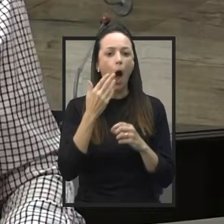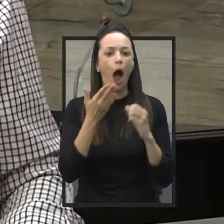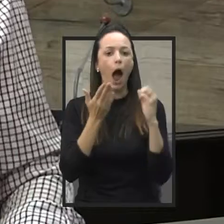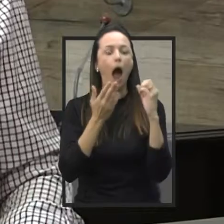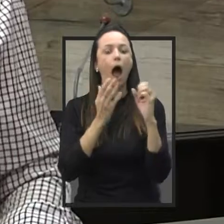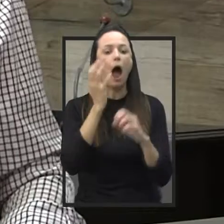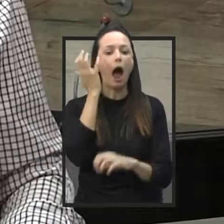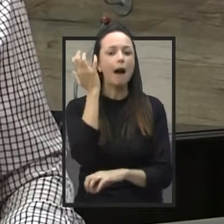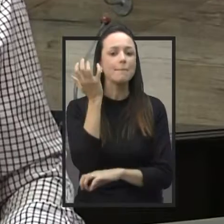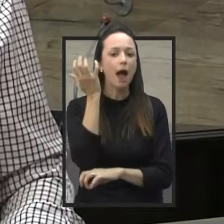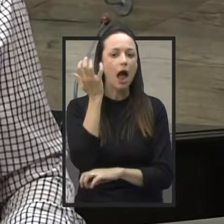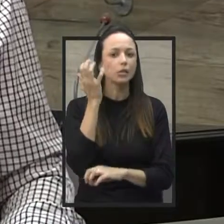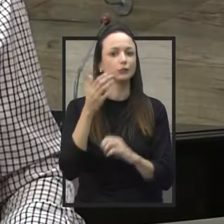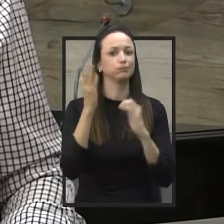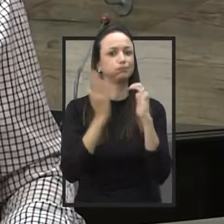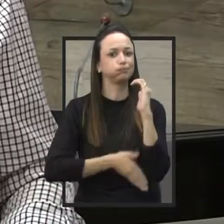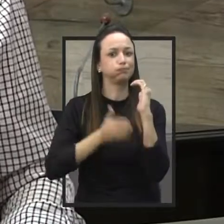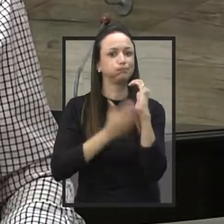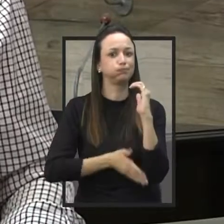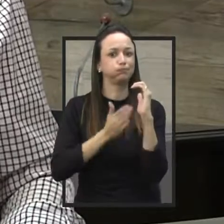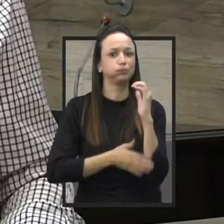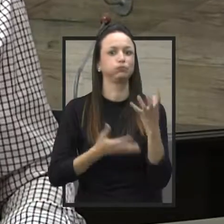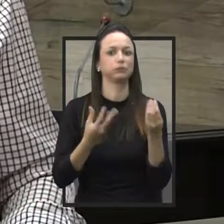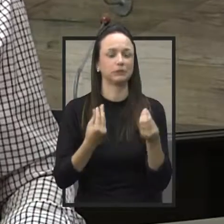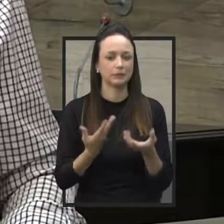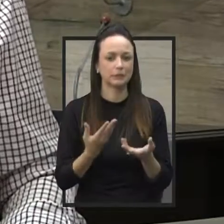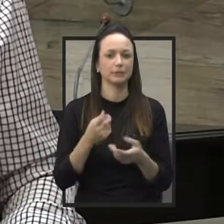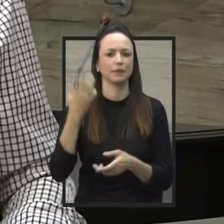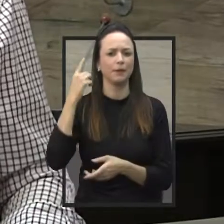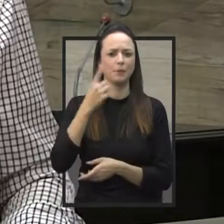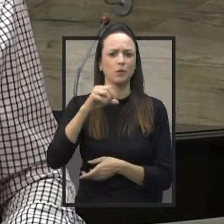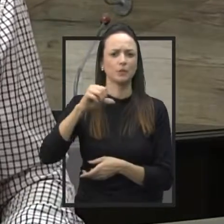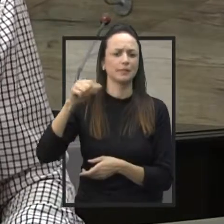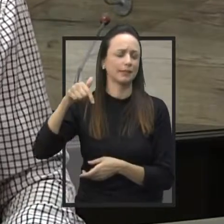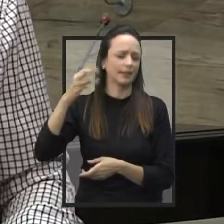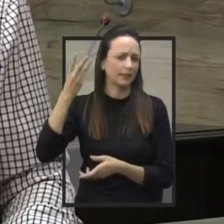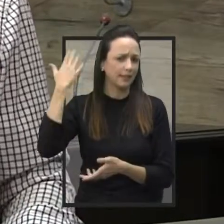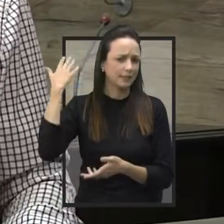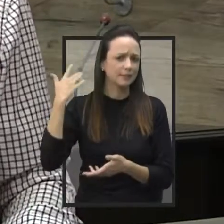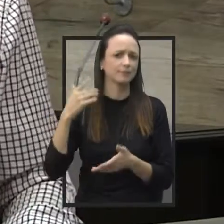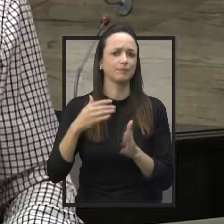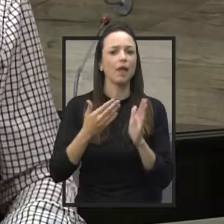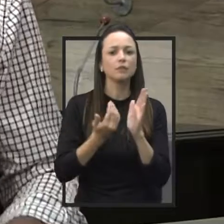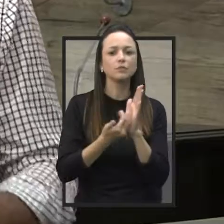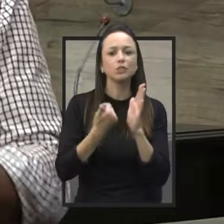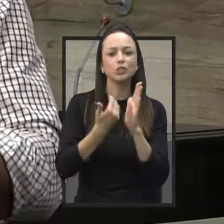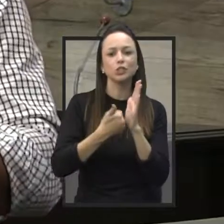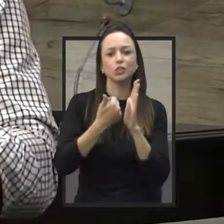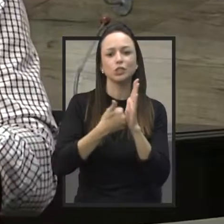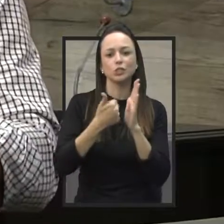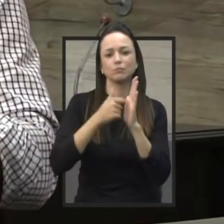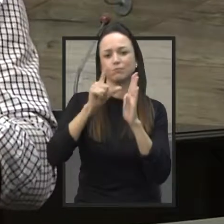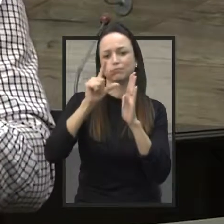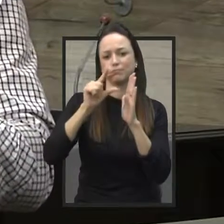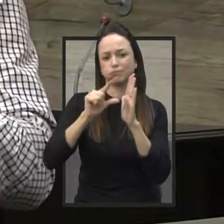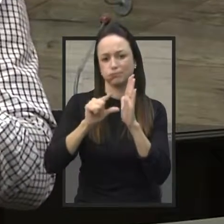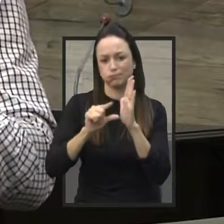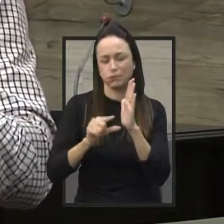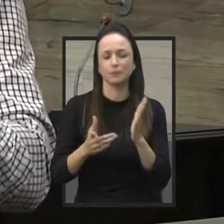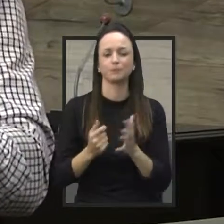ele já foi extinto em 1973, só que é uma extinção gradativa, né? Foi proibido